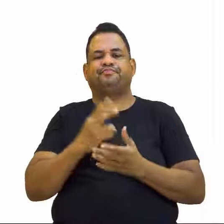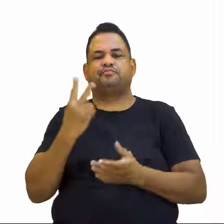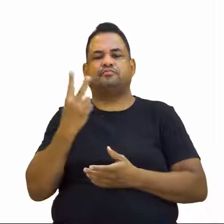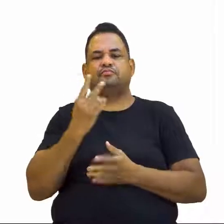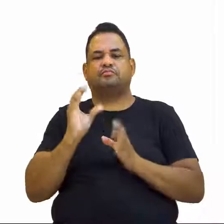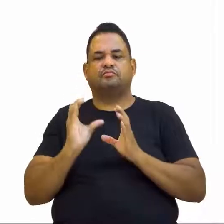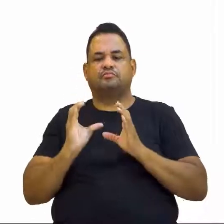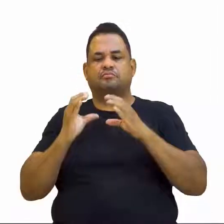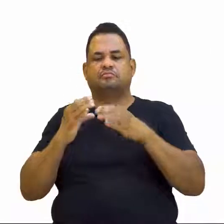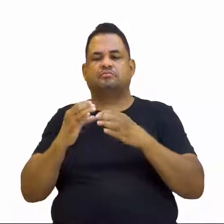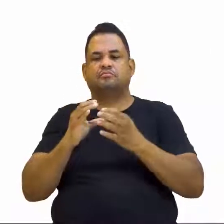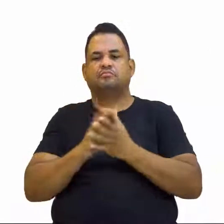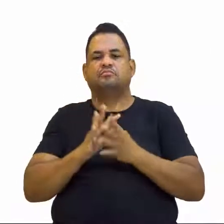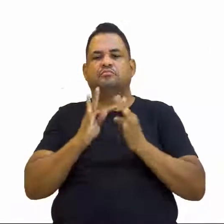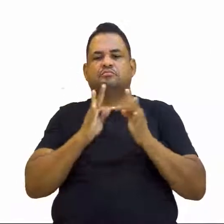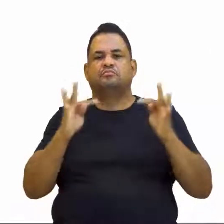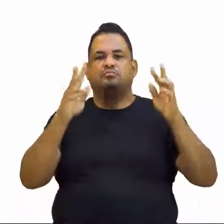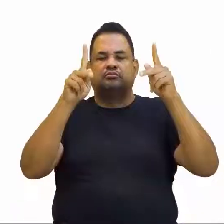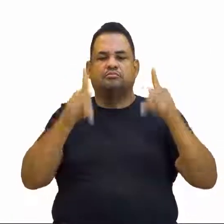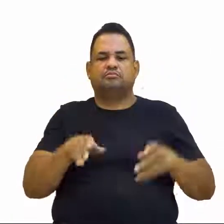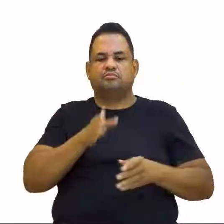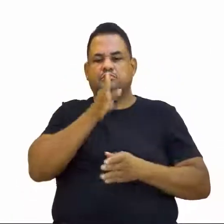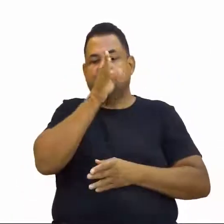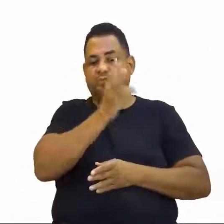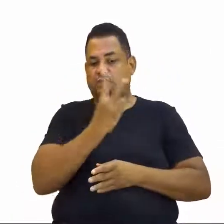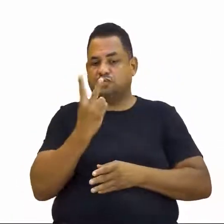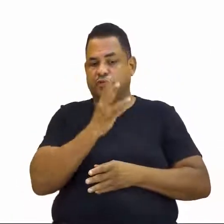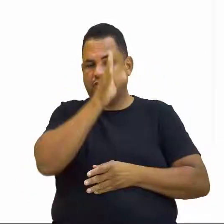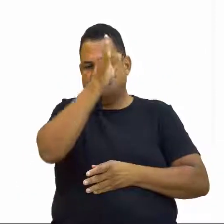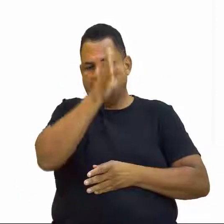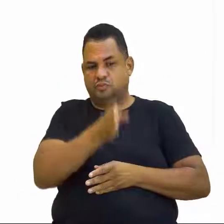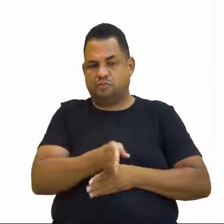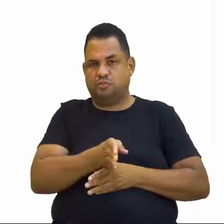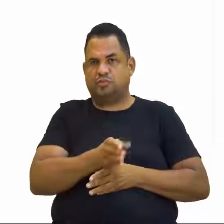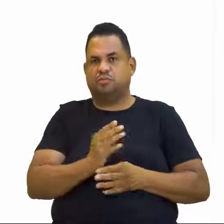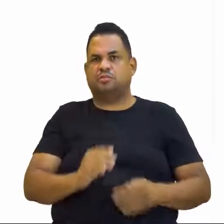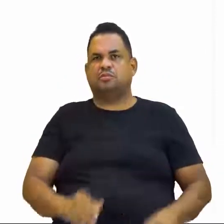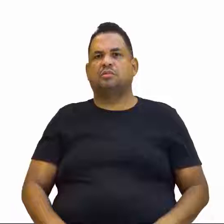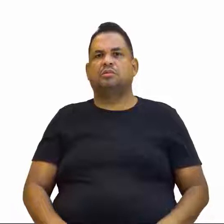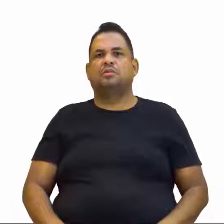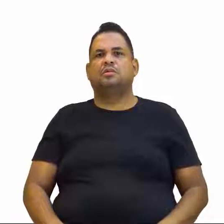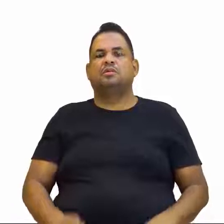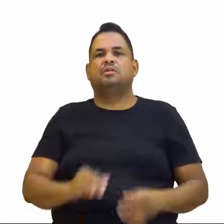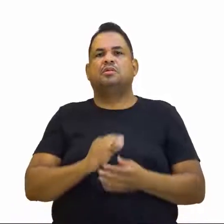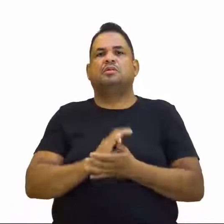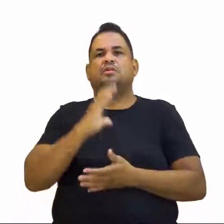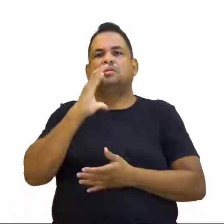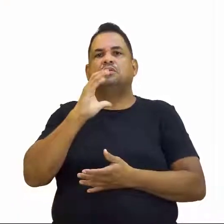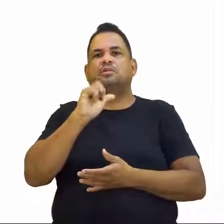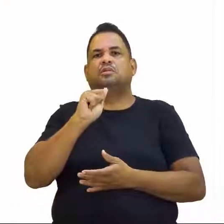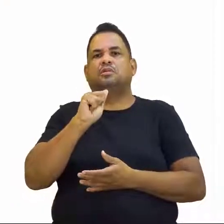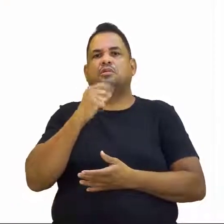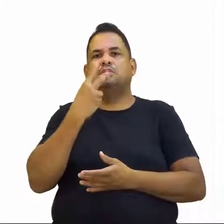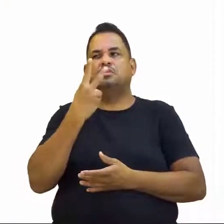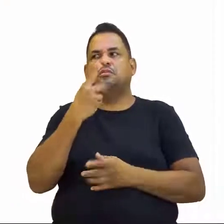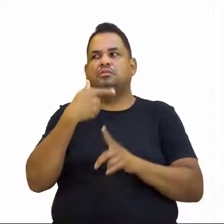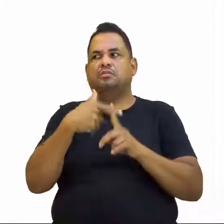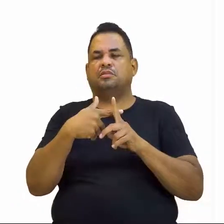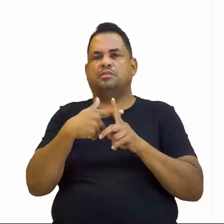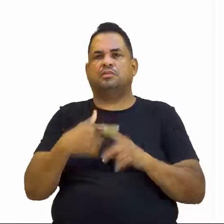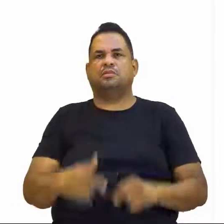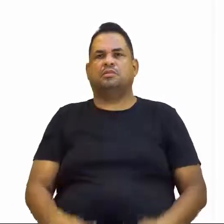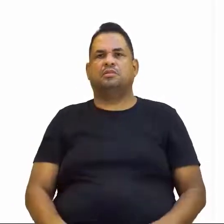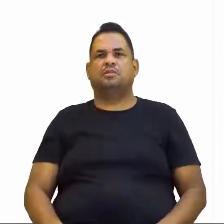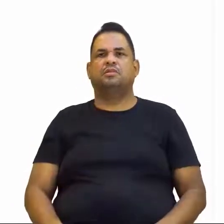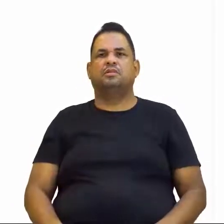grupo da tabela periódica, a segunda coluna da tabela periódica. Então, a carga do cálcio vai ser 2+.